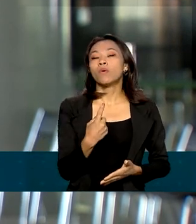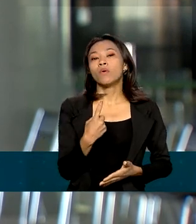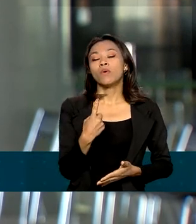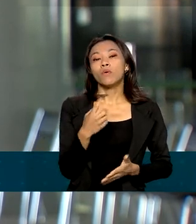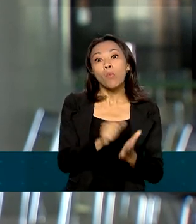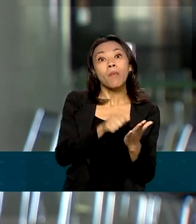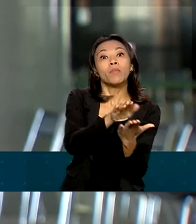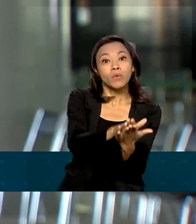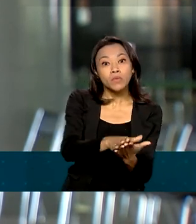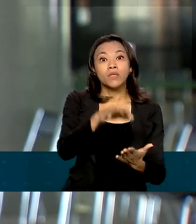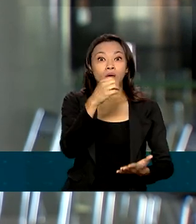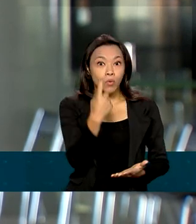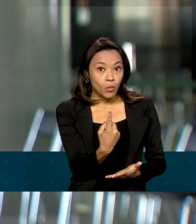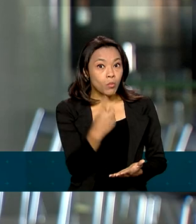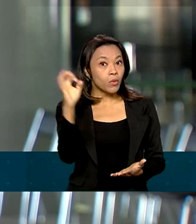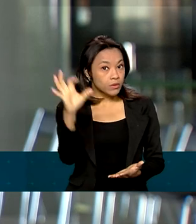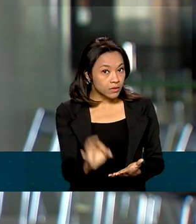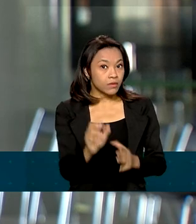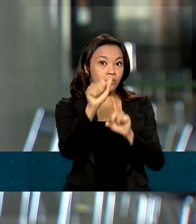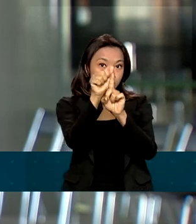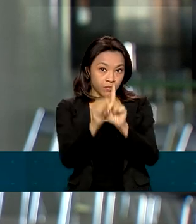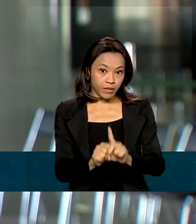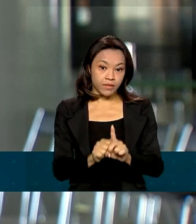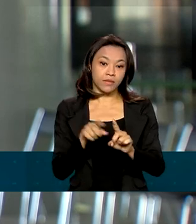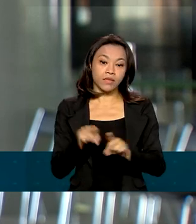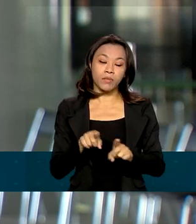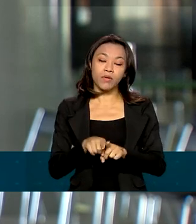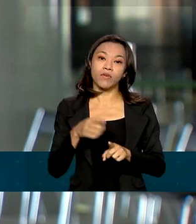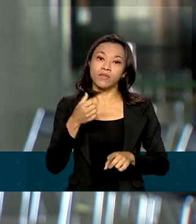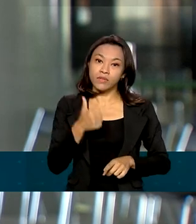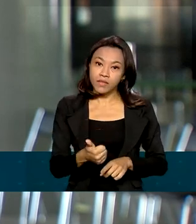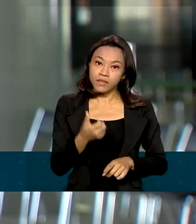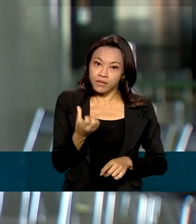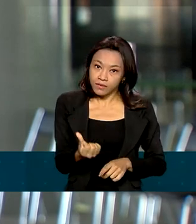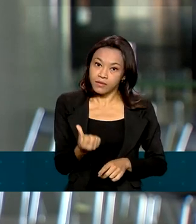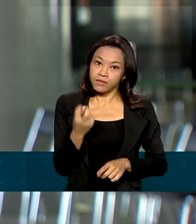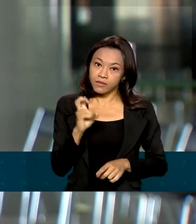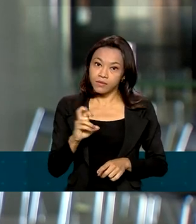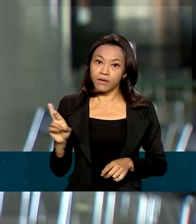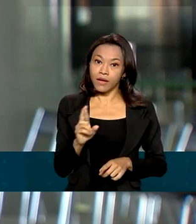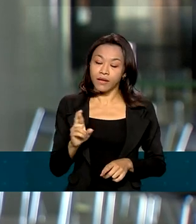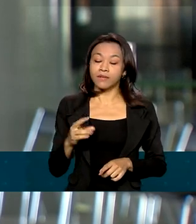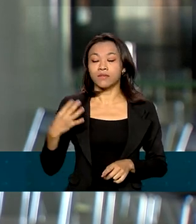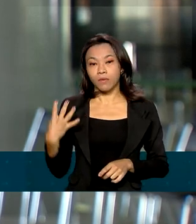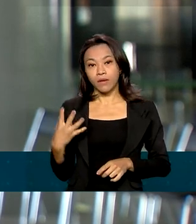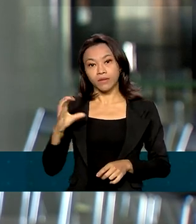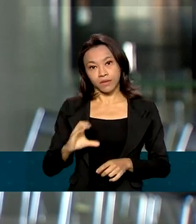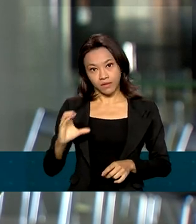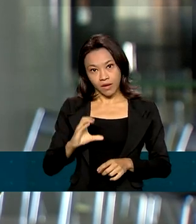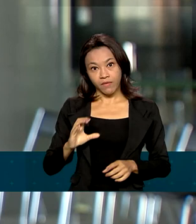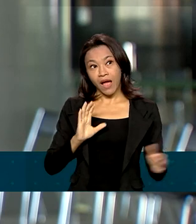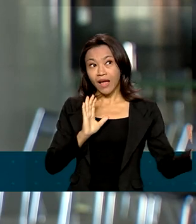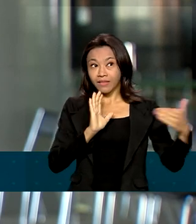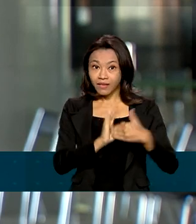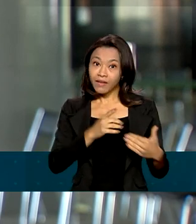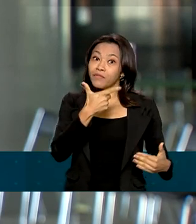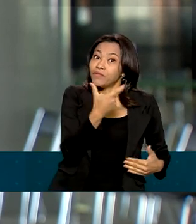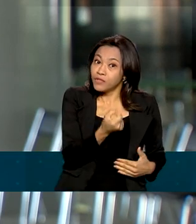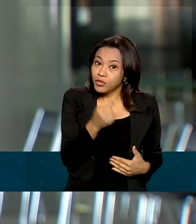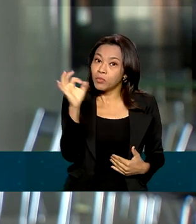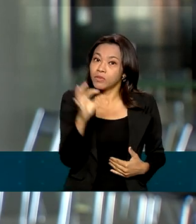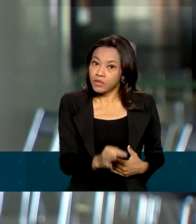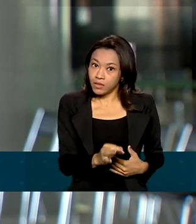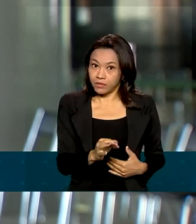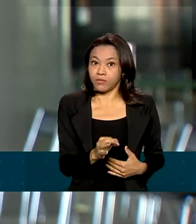Renda devido e com valor mínimo de 165 reais e setenta e quatro centavos e com valor máximo de até vinte por cento